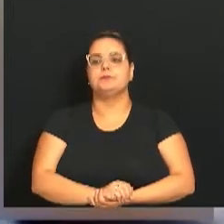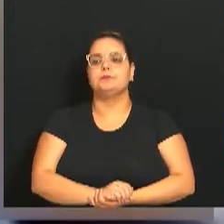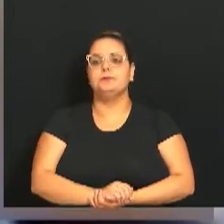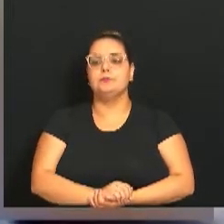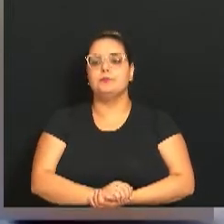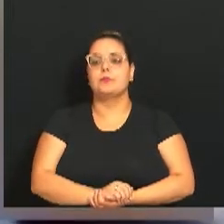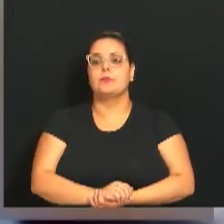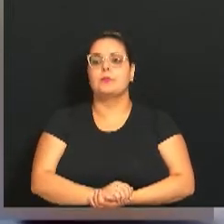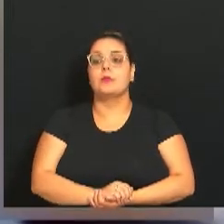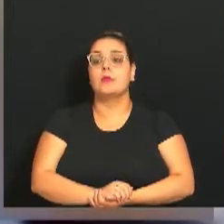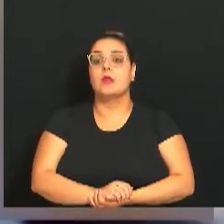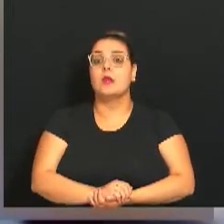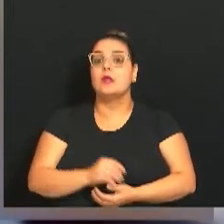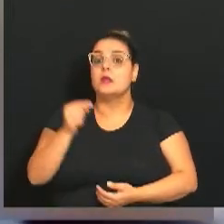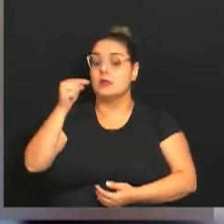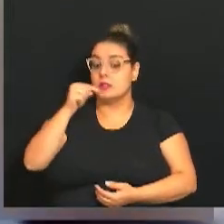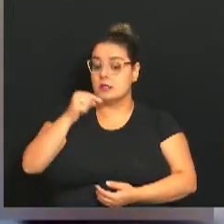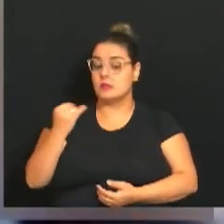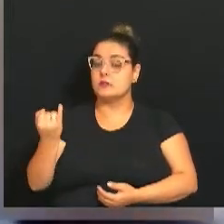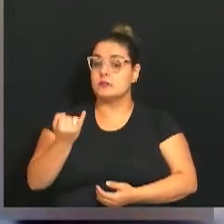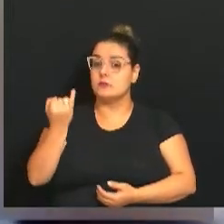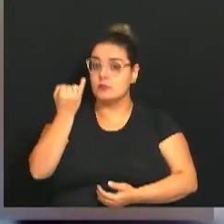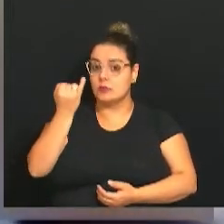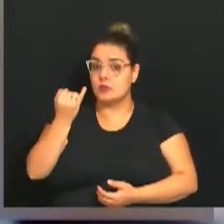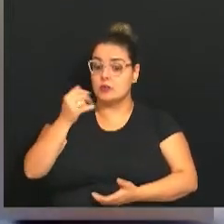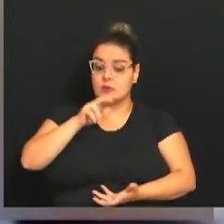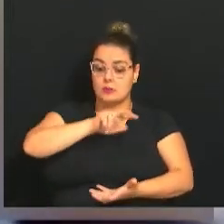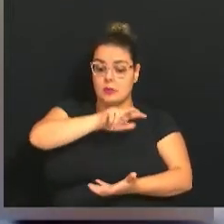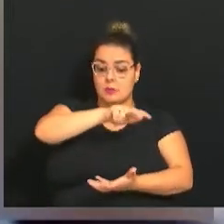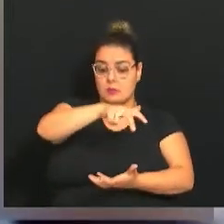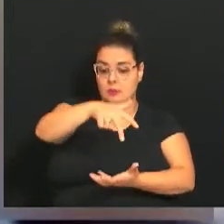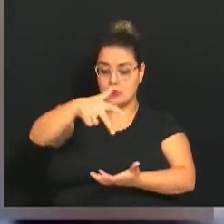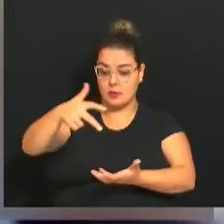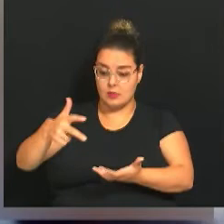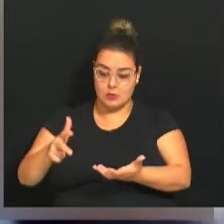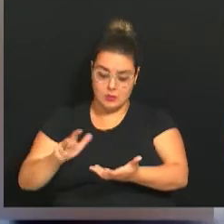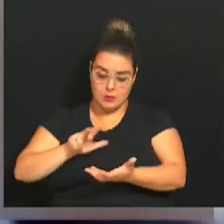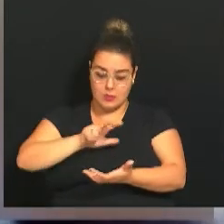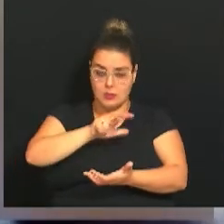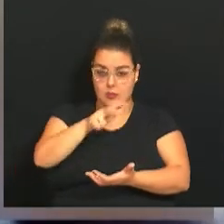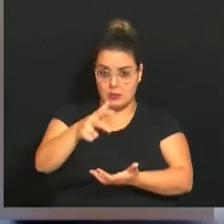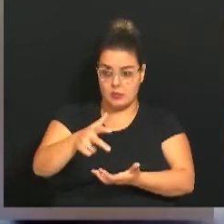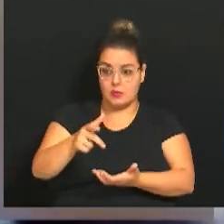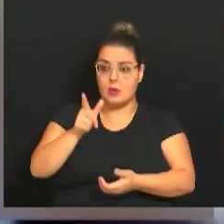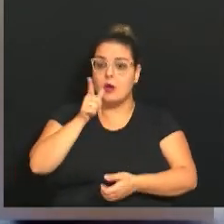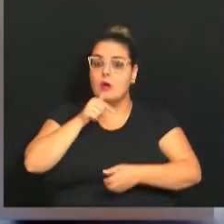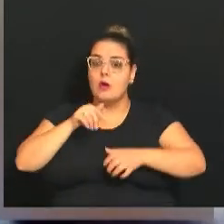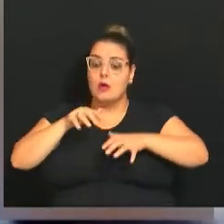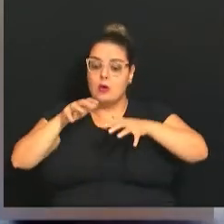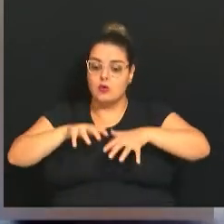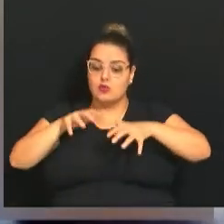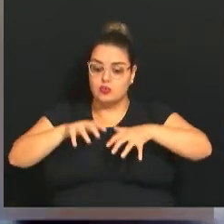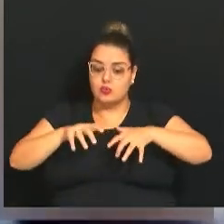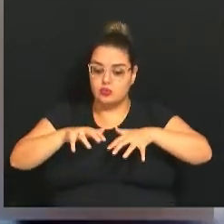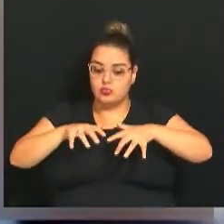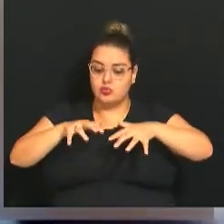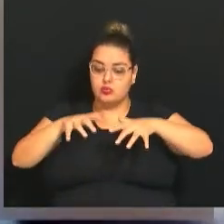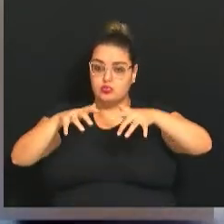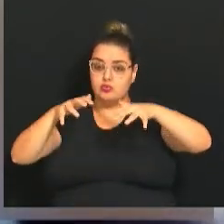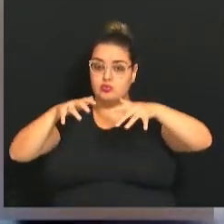foi um ponto vital para se monitorar a subida das águas do Córrego das Cabras, que é um